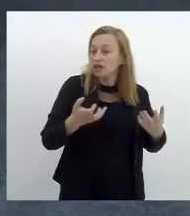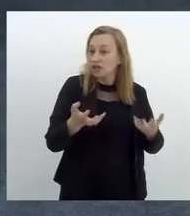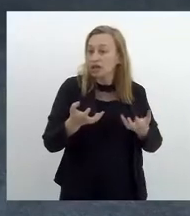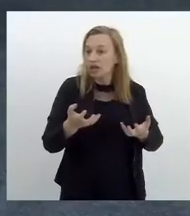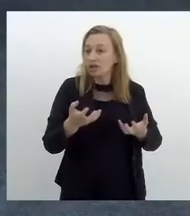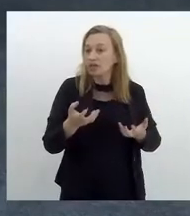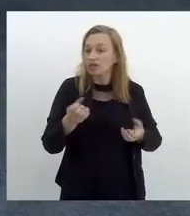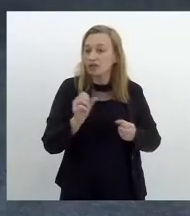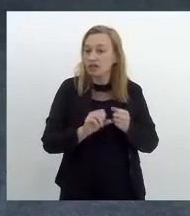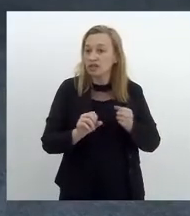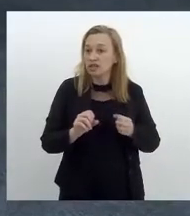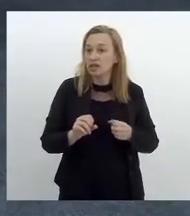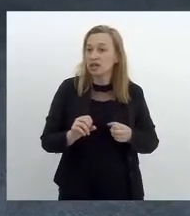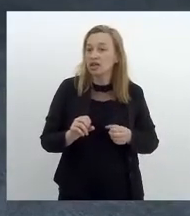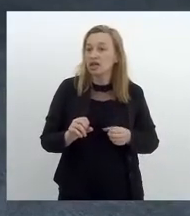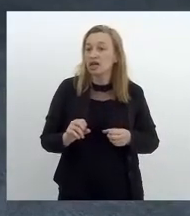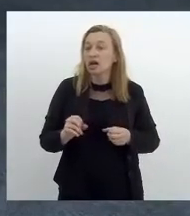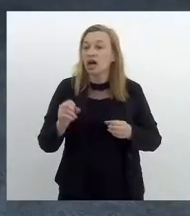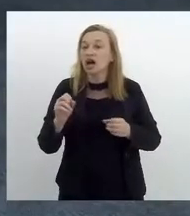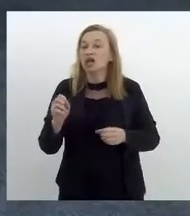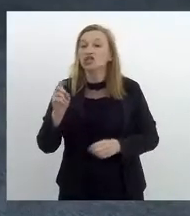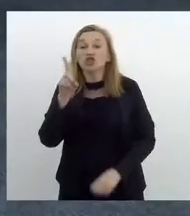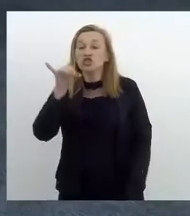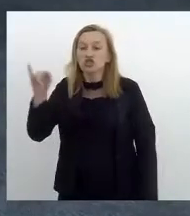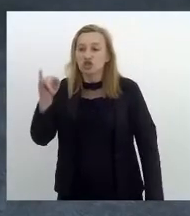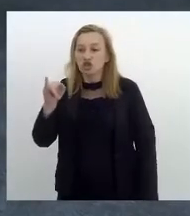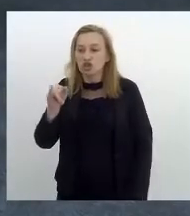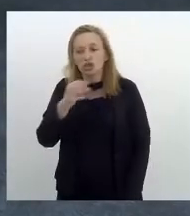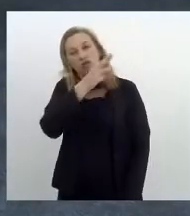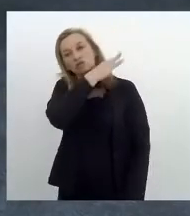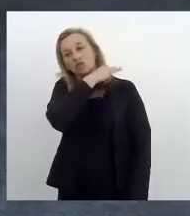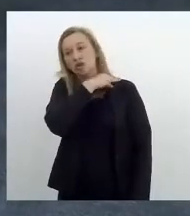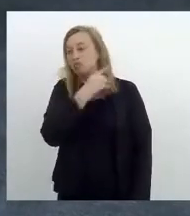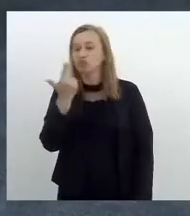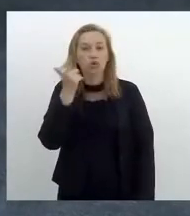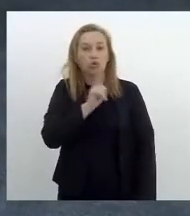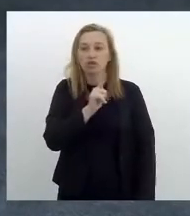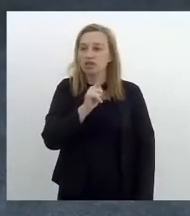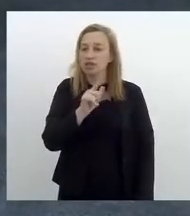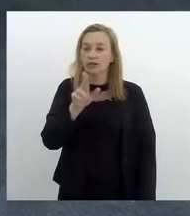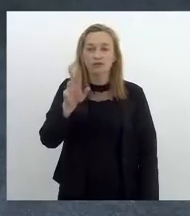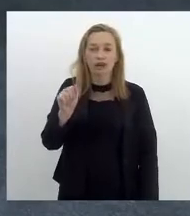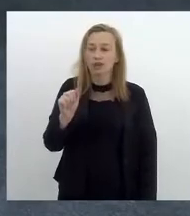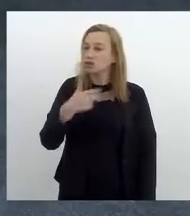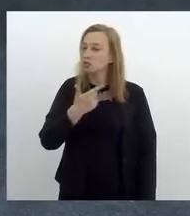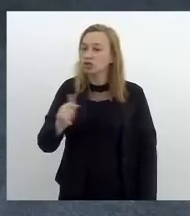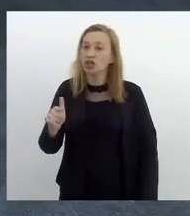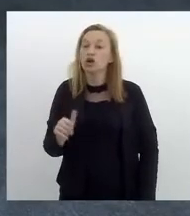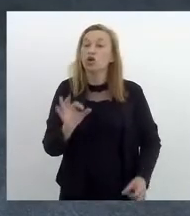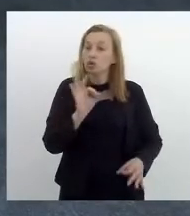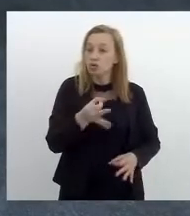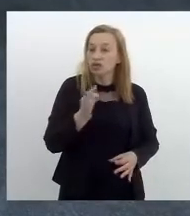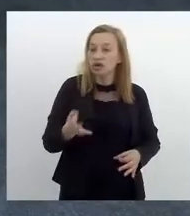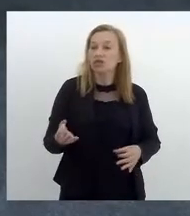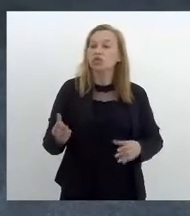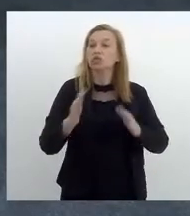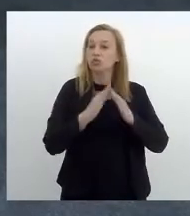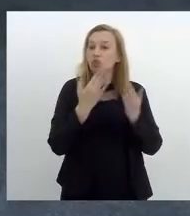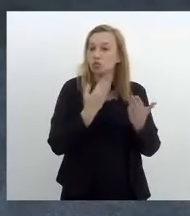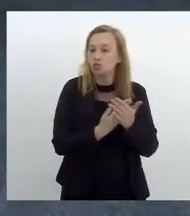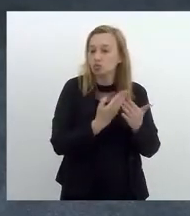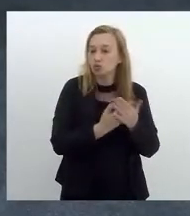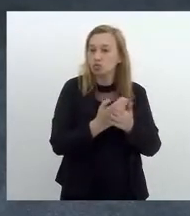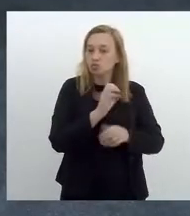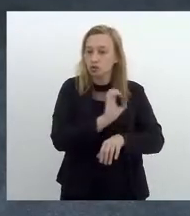durante o dia não conseguem porque não tem vaga. Então, o certo seria o governo do Estado ter dentro do seu orçamento